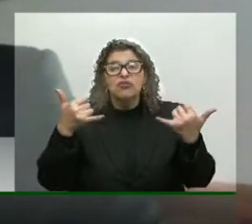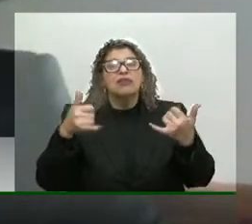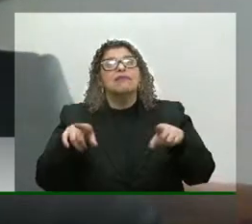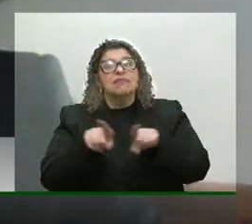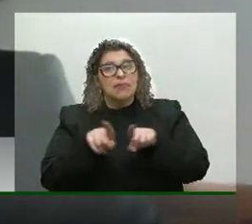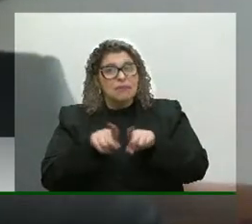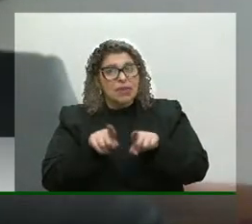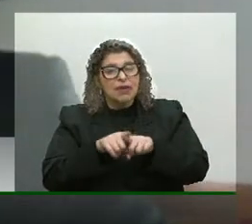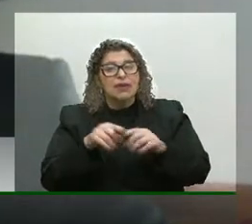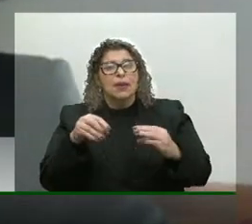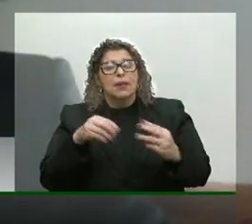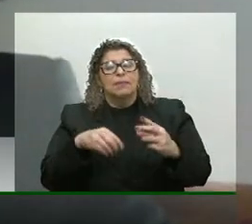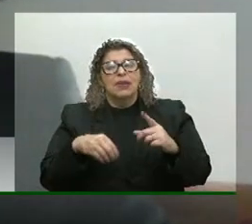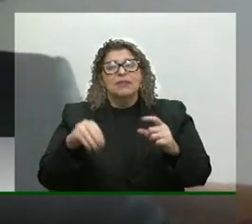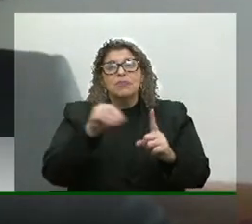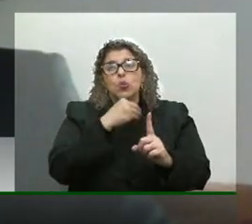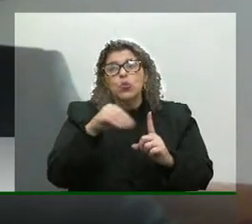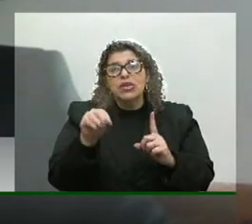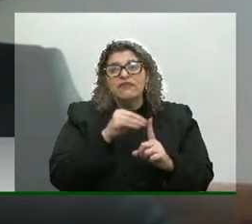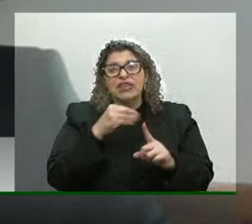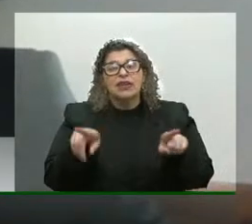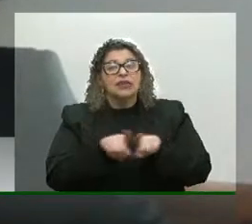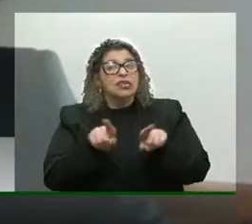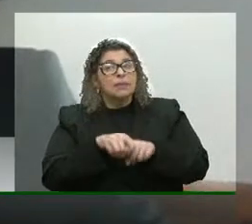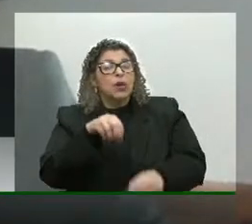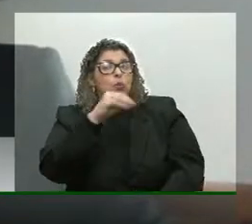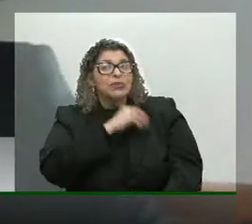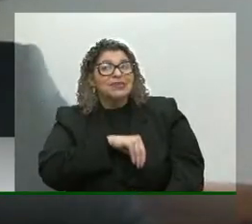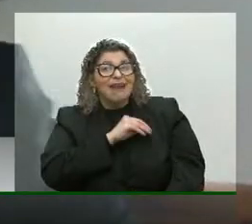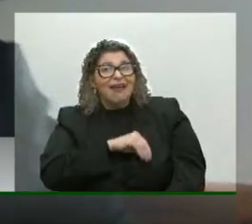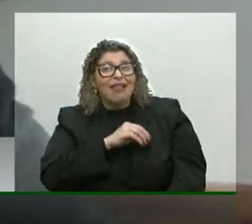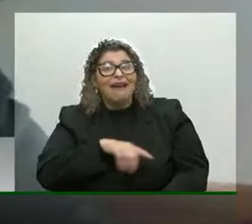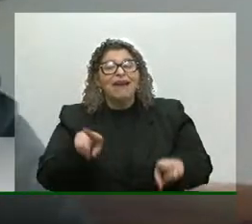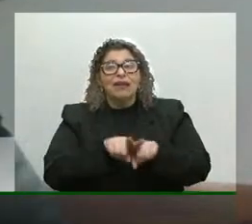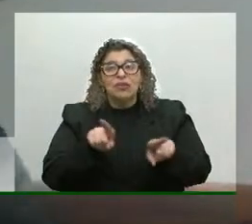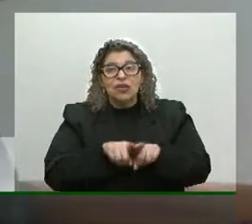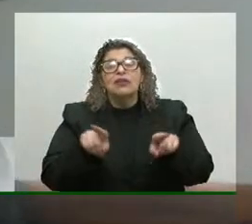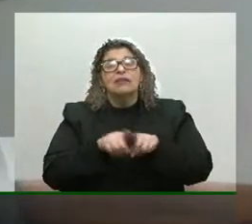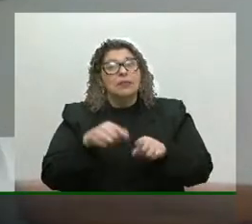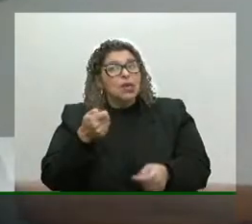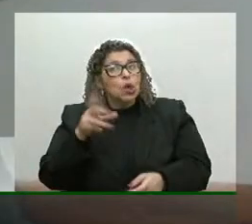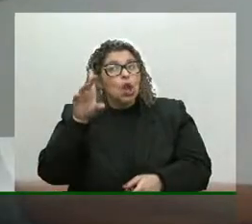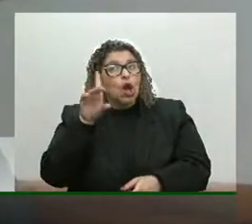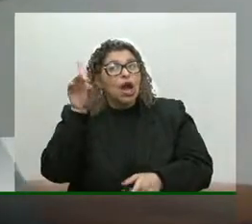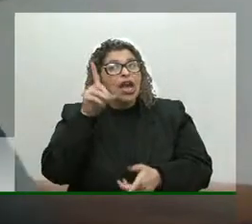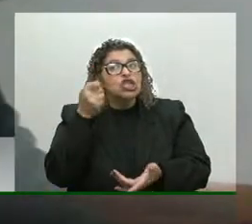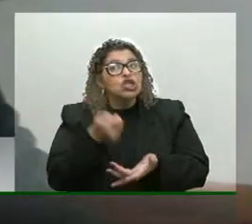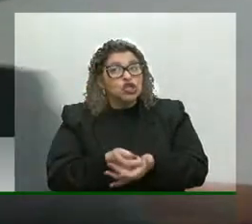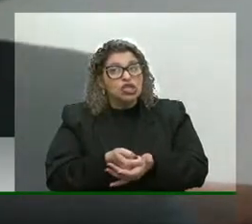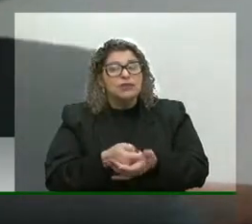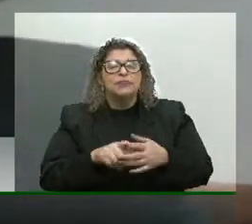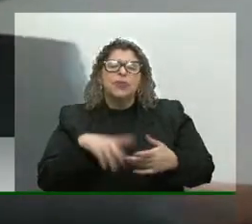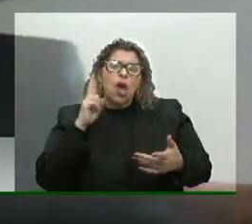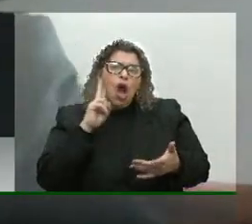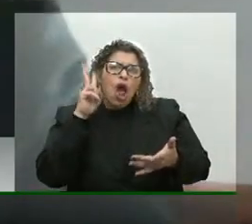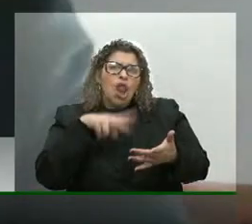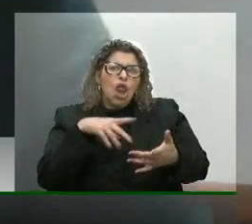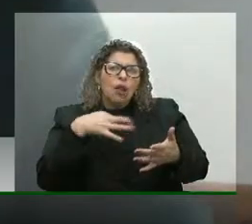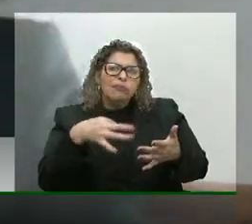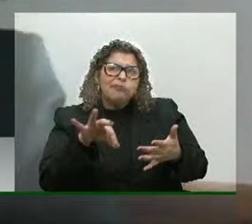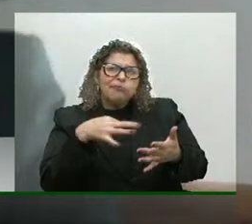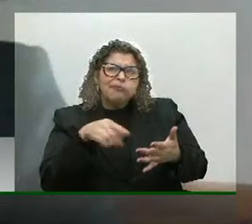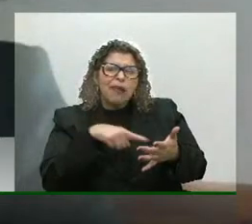E último, colocar em dia o salário dos servidores. Nesse item, o governador olhou nosso documento e disse, mas essa é a